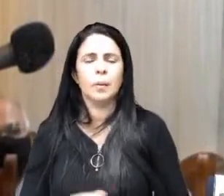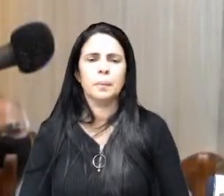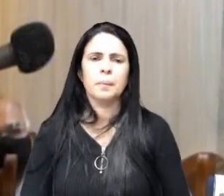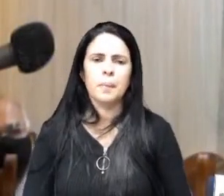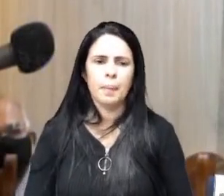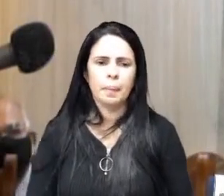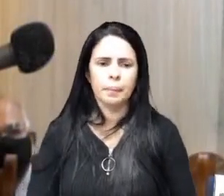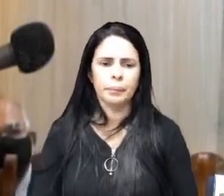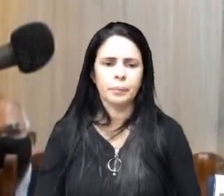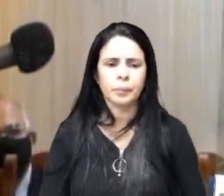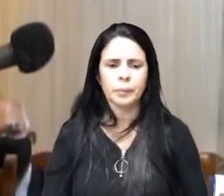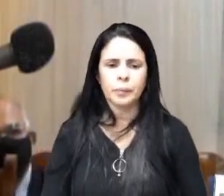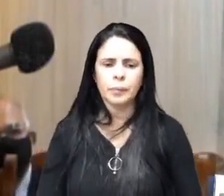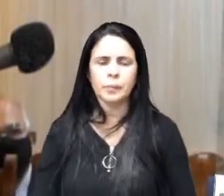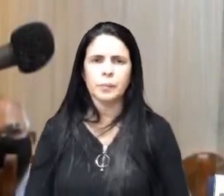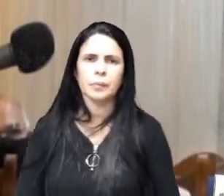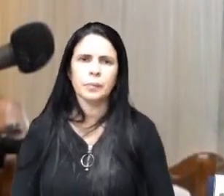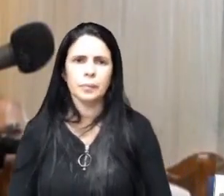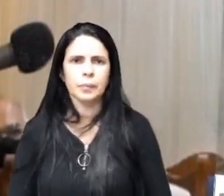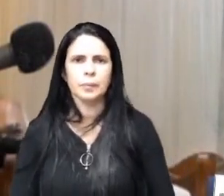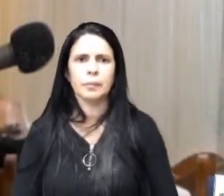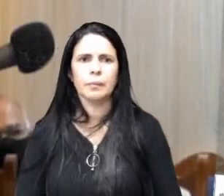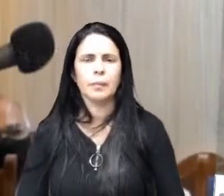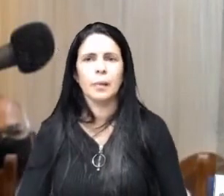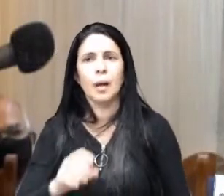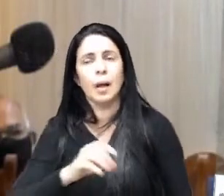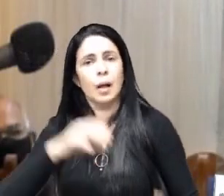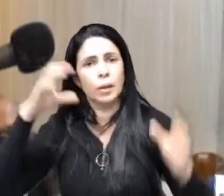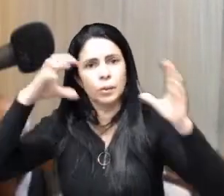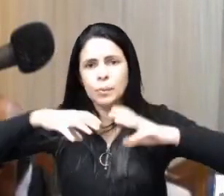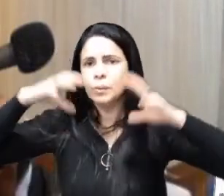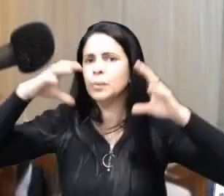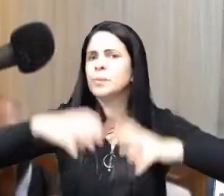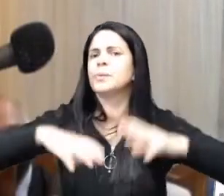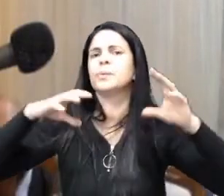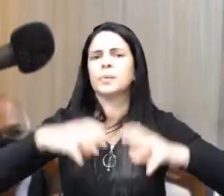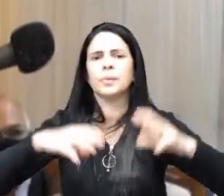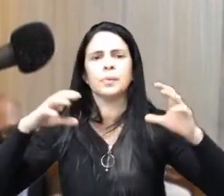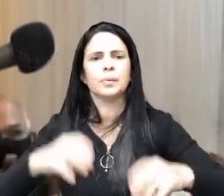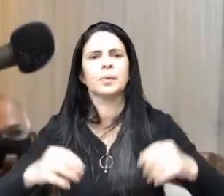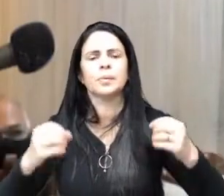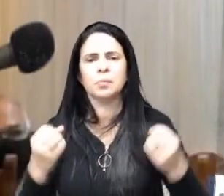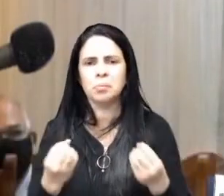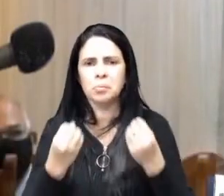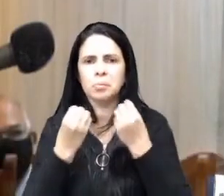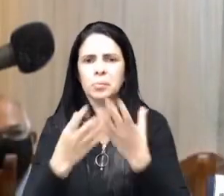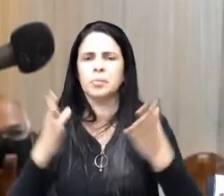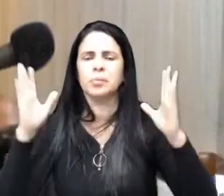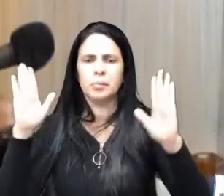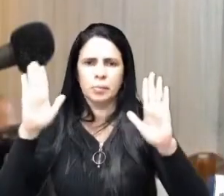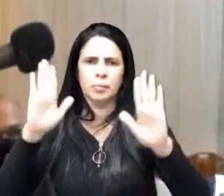chuva no primeiro mês, a temporã e a serôdia.